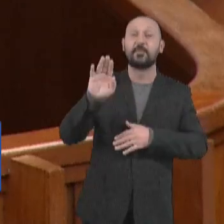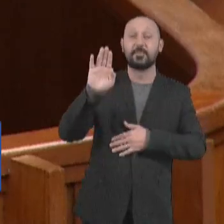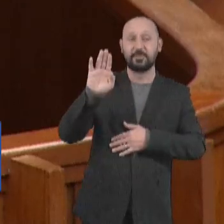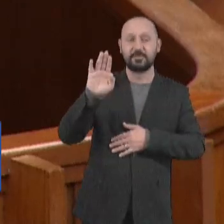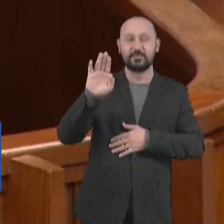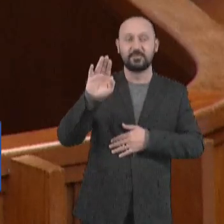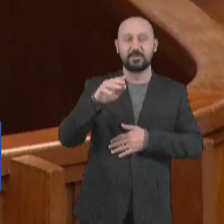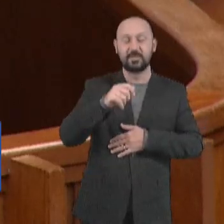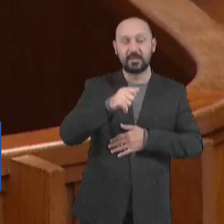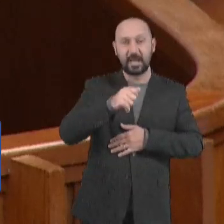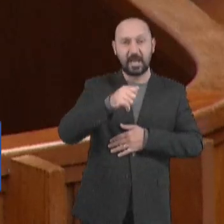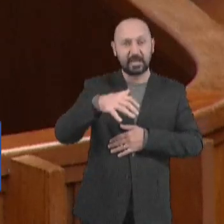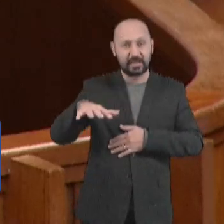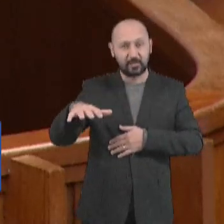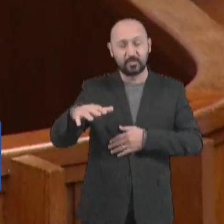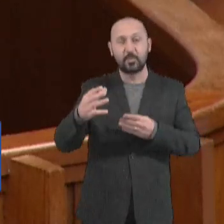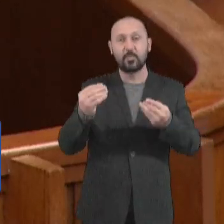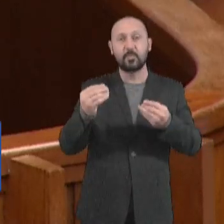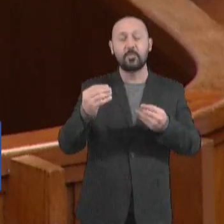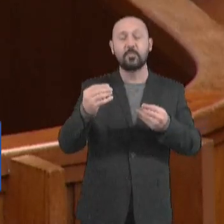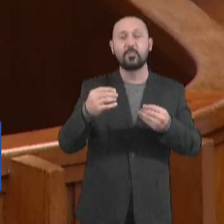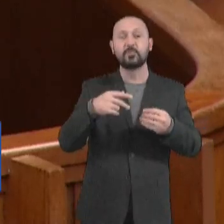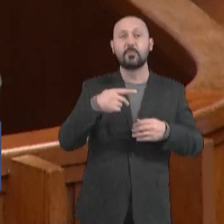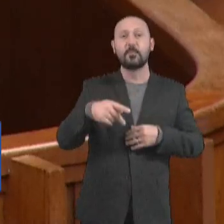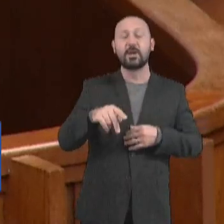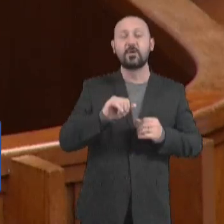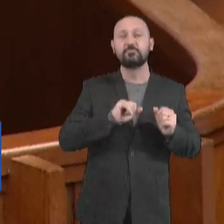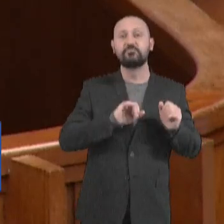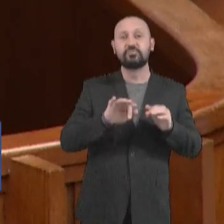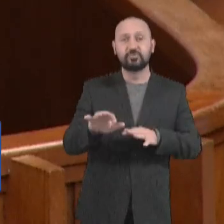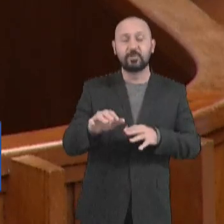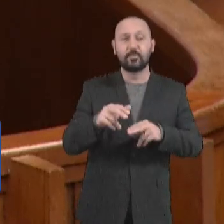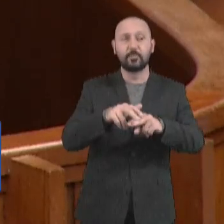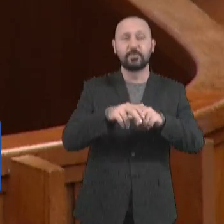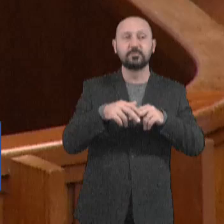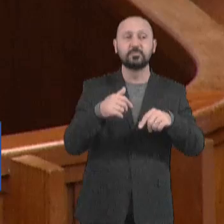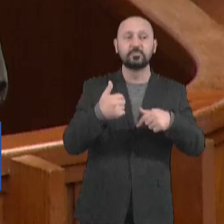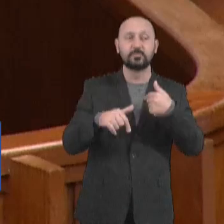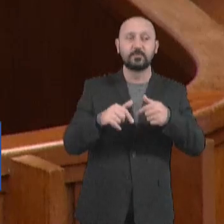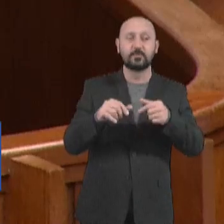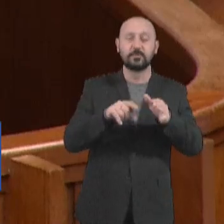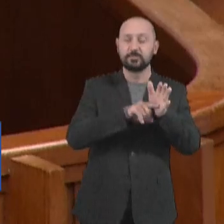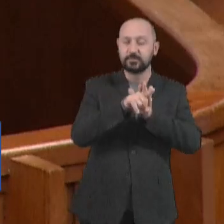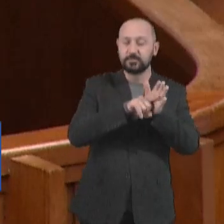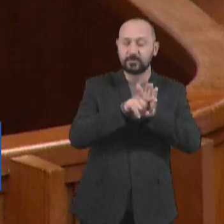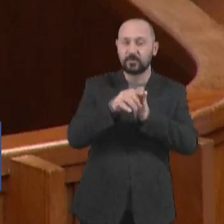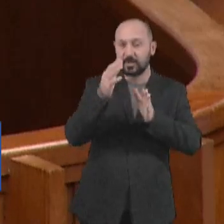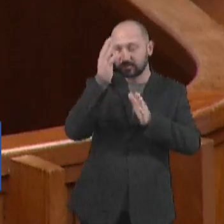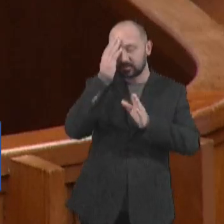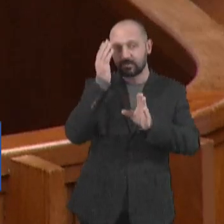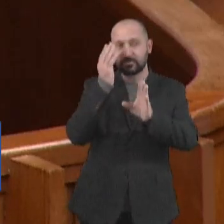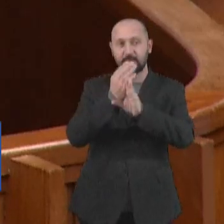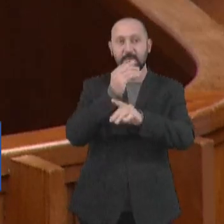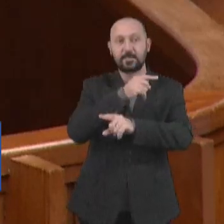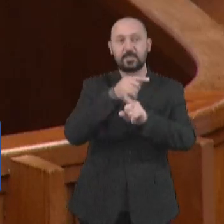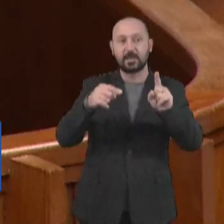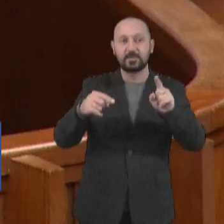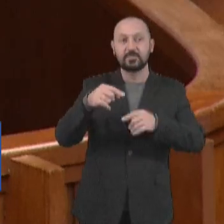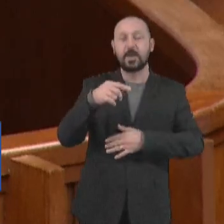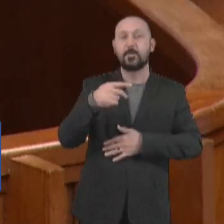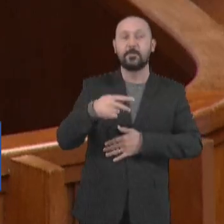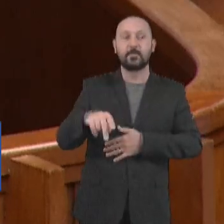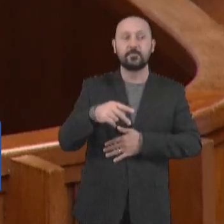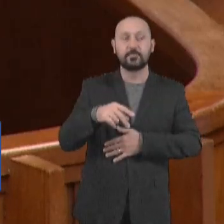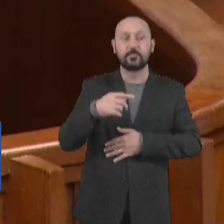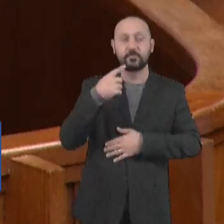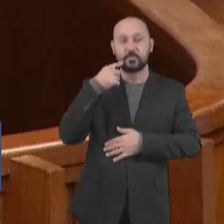Aquidauana acabou centralizando muitos paraguaios, por isso que depois de um trabalho demográfico foi descoberto que metade da população,